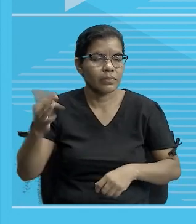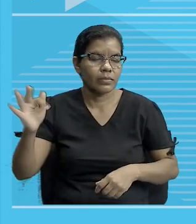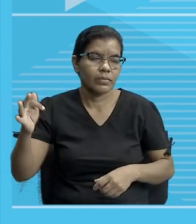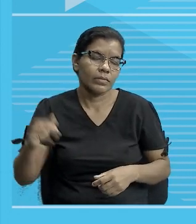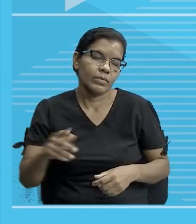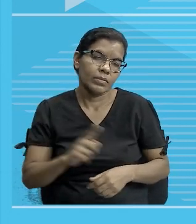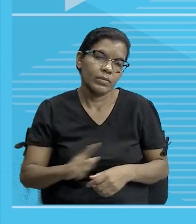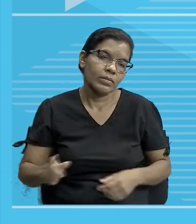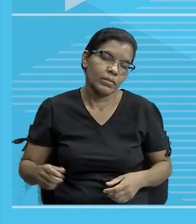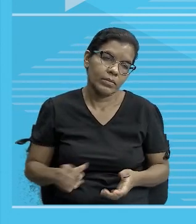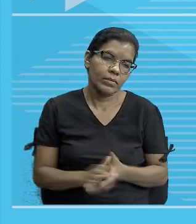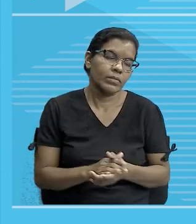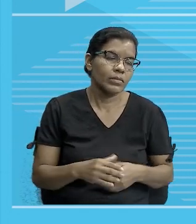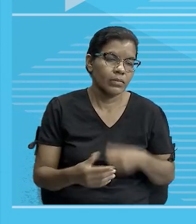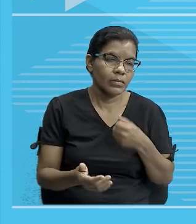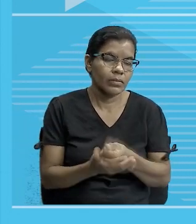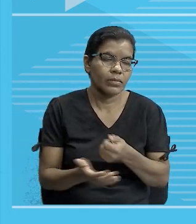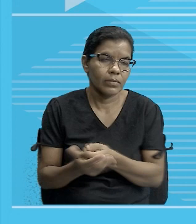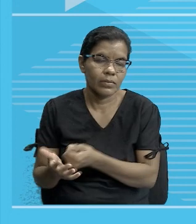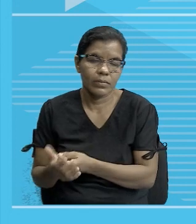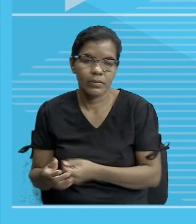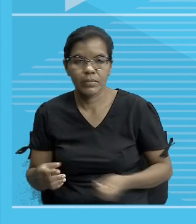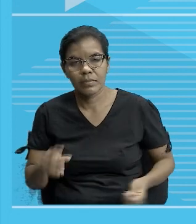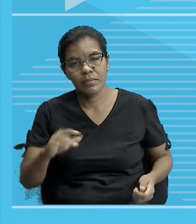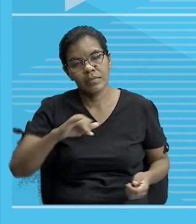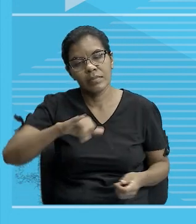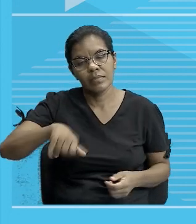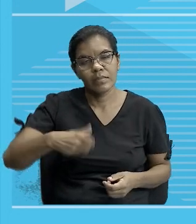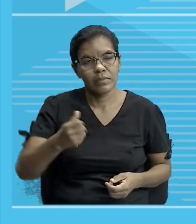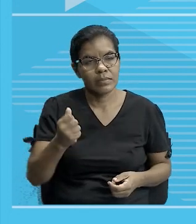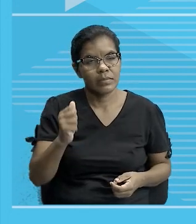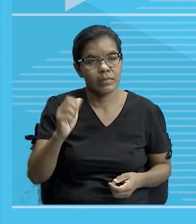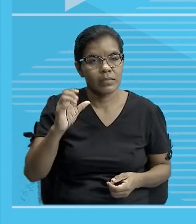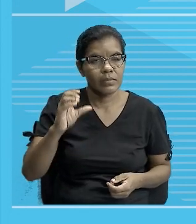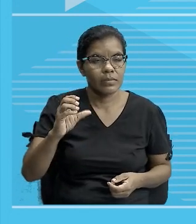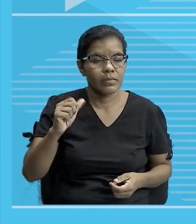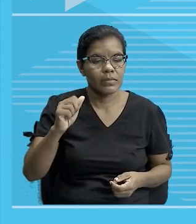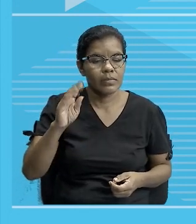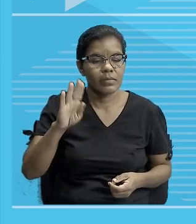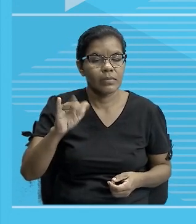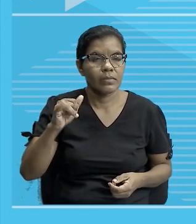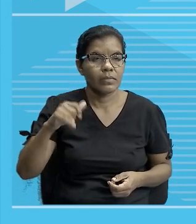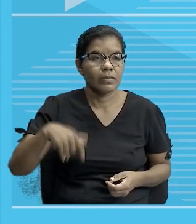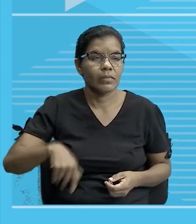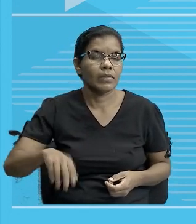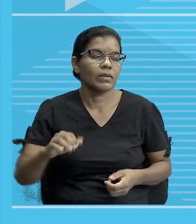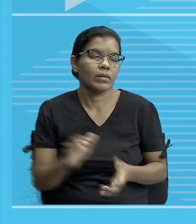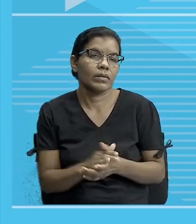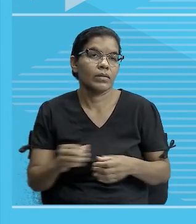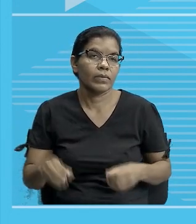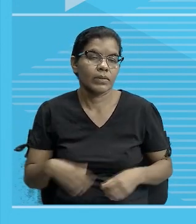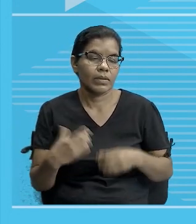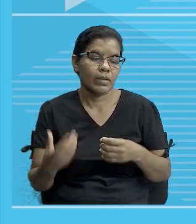pelos jacobinos, pela esquerda. Agora vai ser pela direita. É,